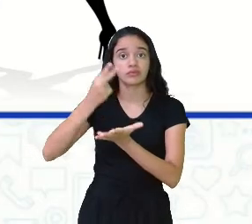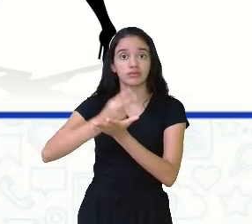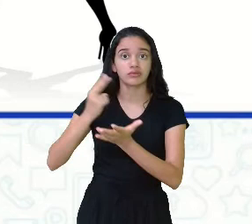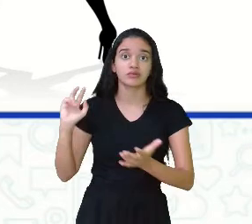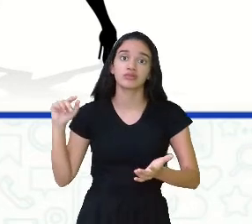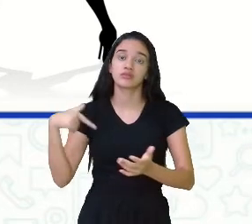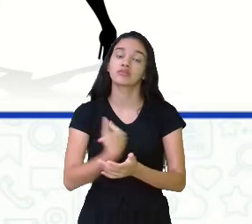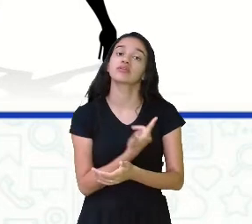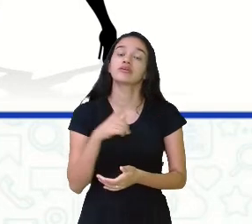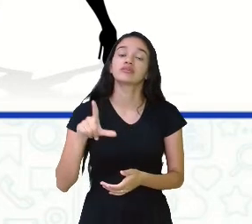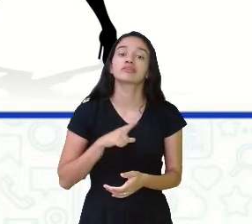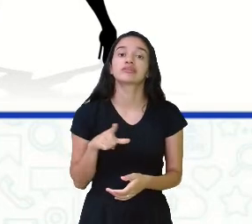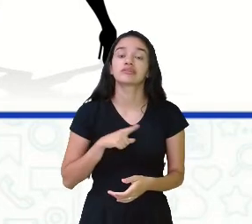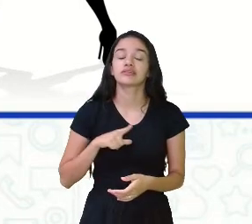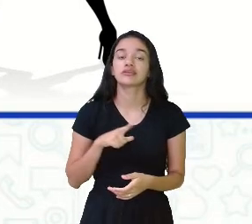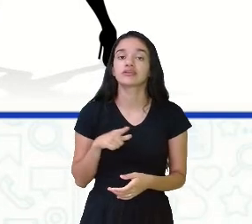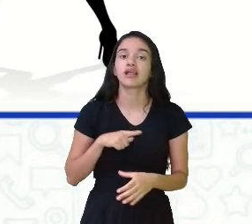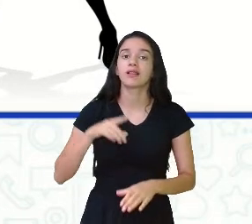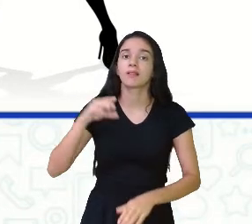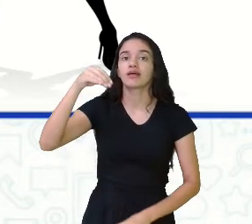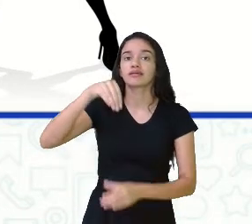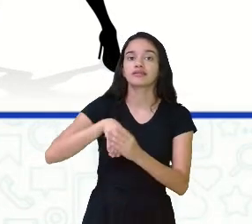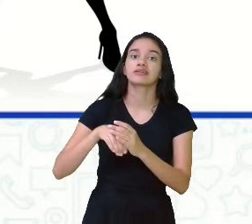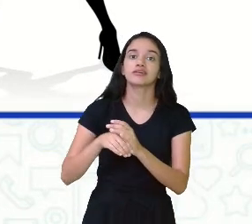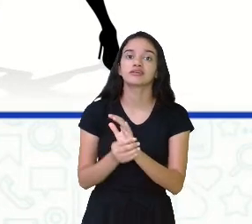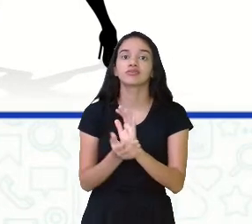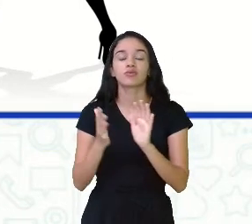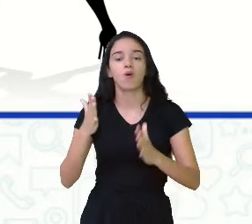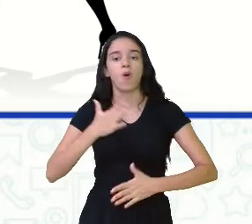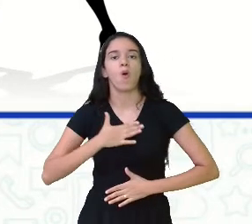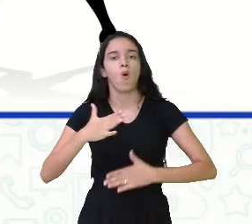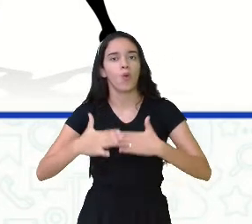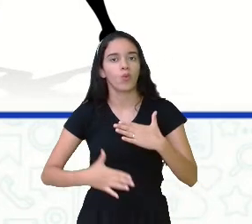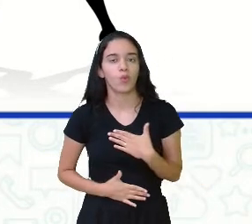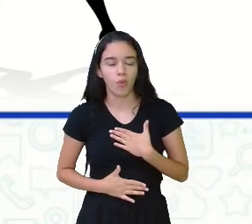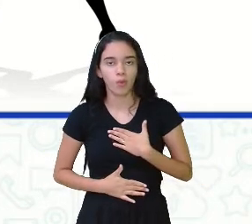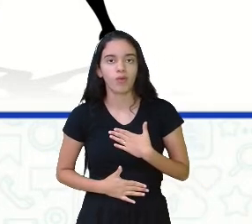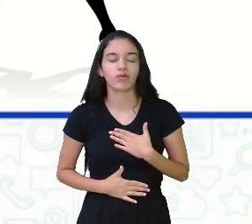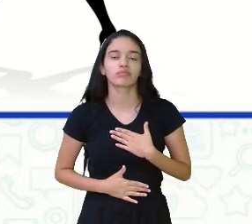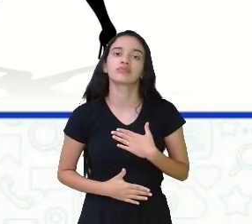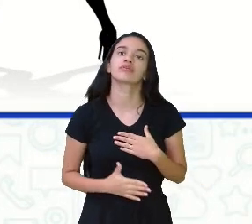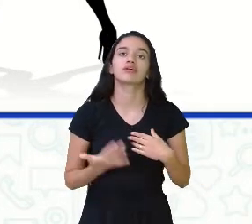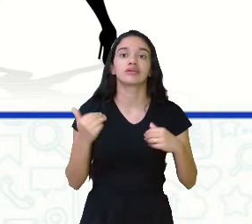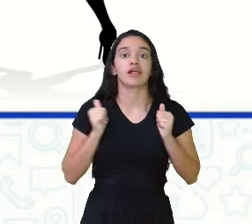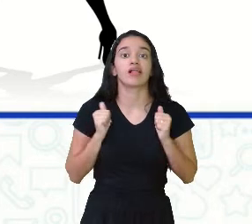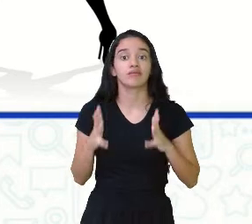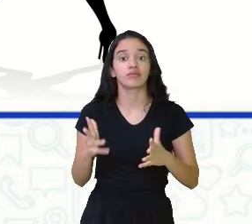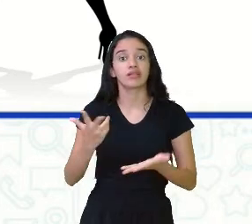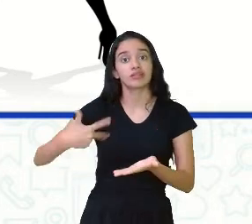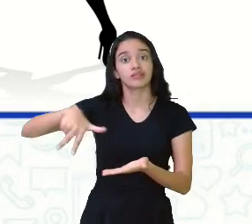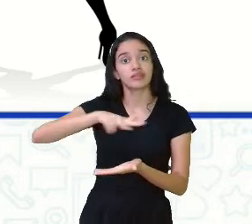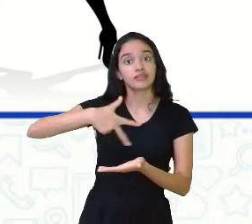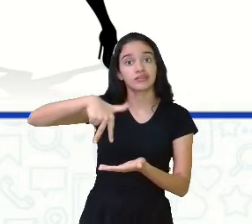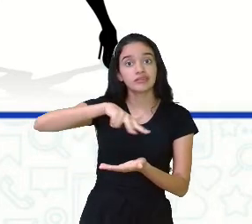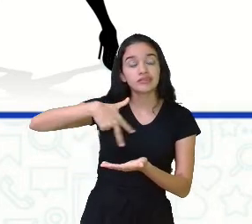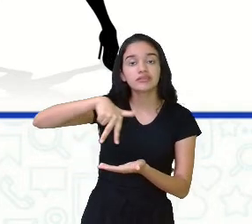a gente vai falar da ação dentro, né, com relação ao corpo, a ação corporal. A ação na dança é o